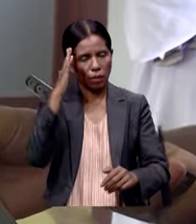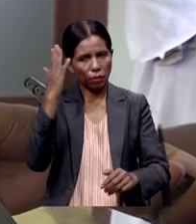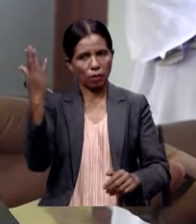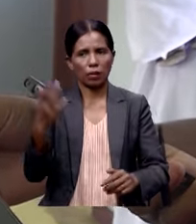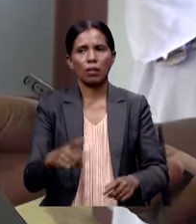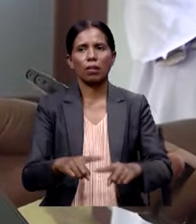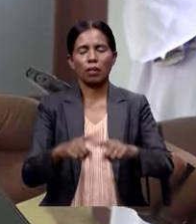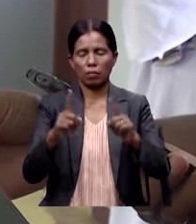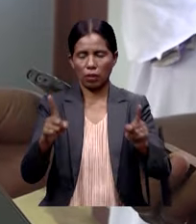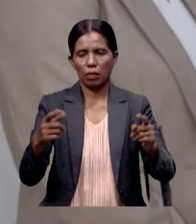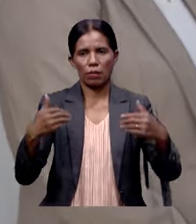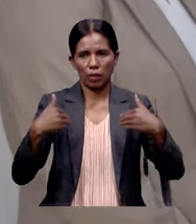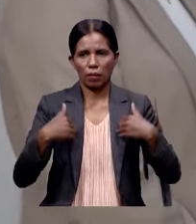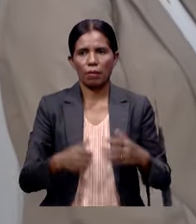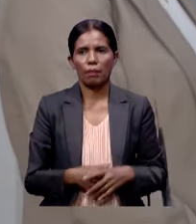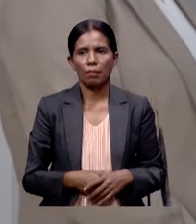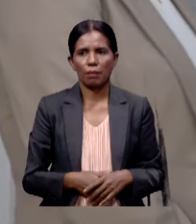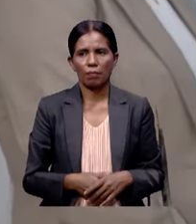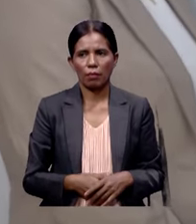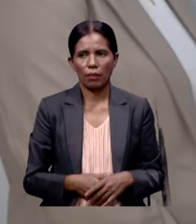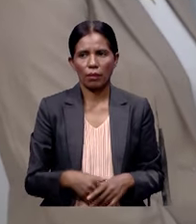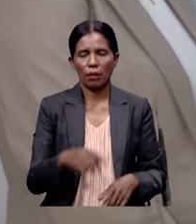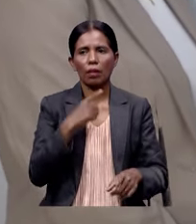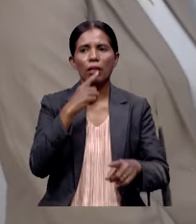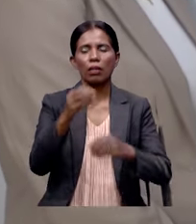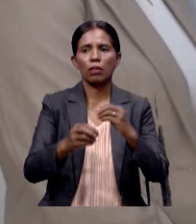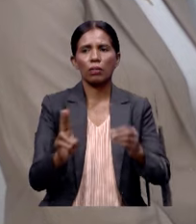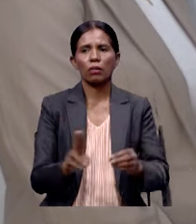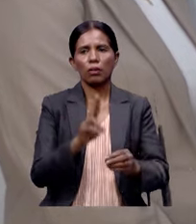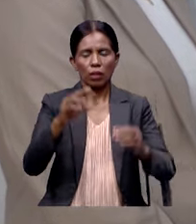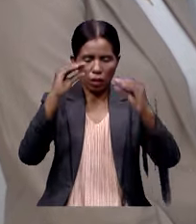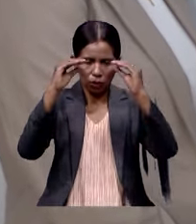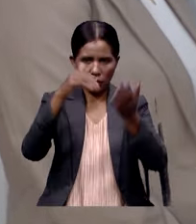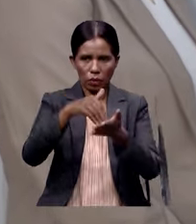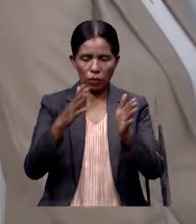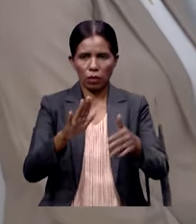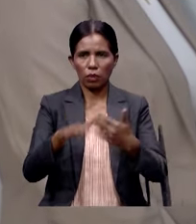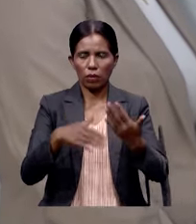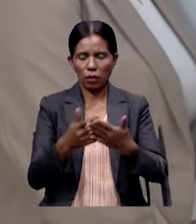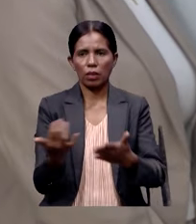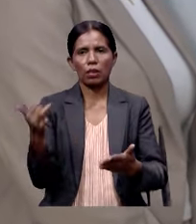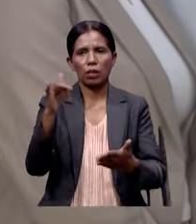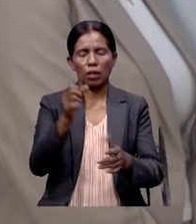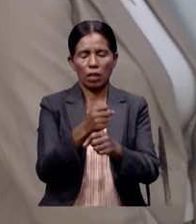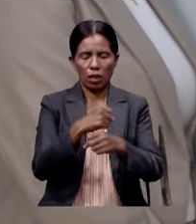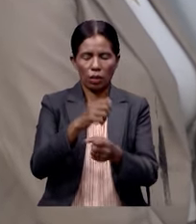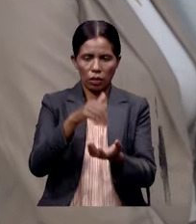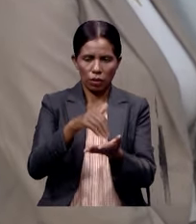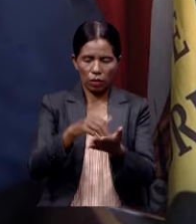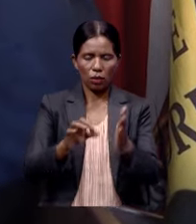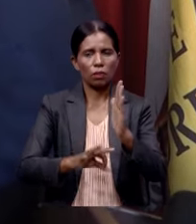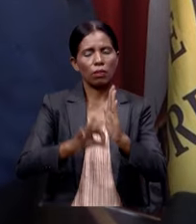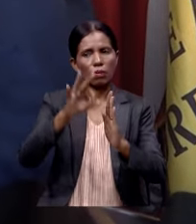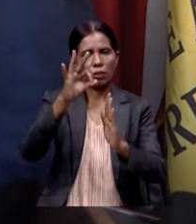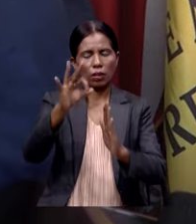ada diferensi dan ada iya. Isi ku. Dong Virgilio explica, Universidade se educa estudante sira, liu-liu basira nebe, halau estudu iha Fakultad de